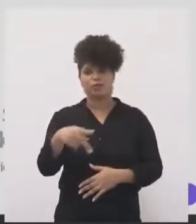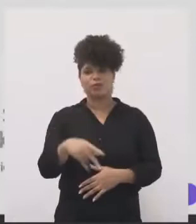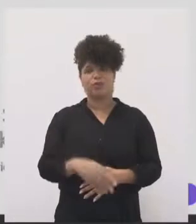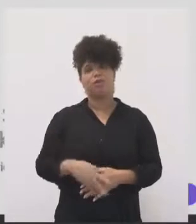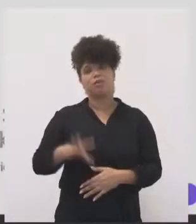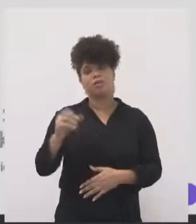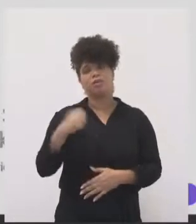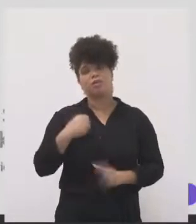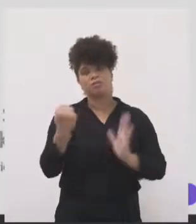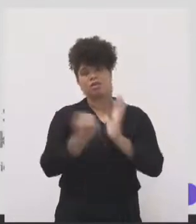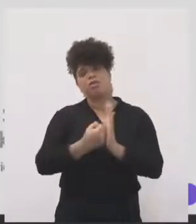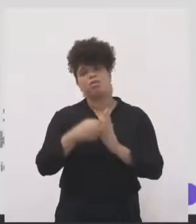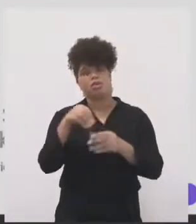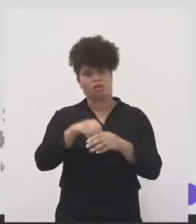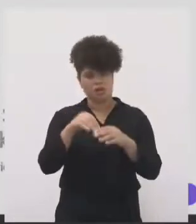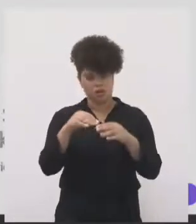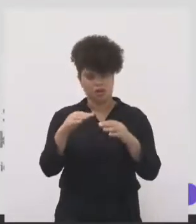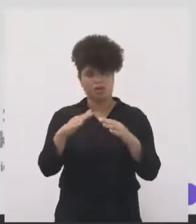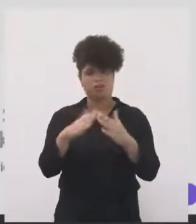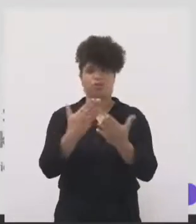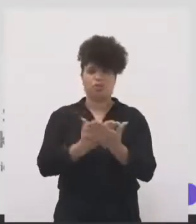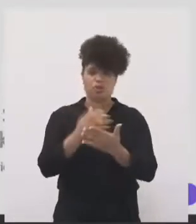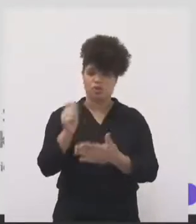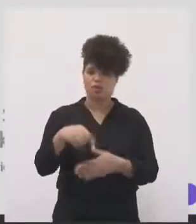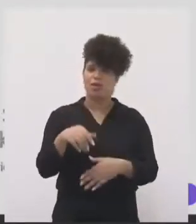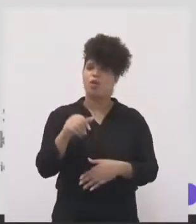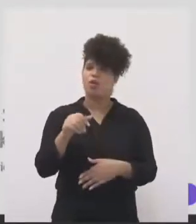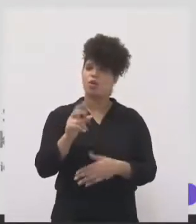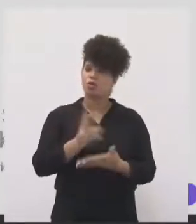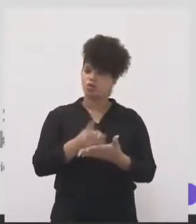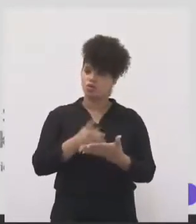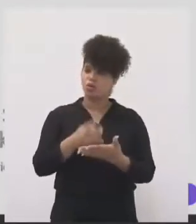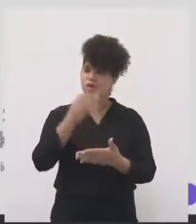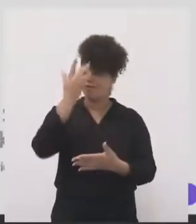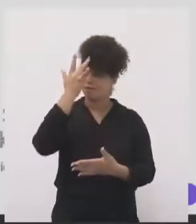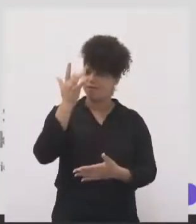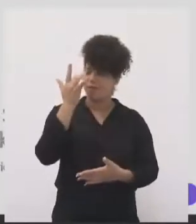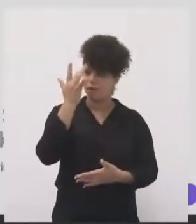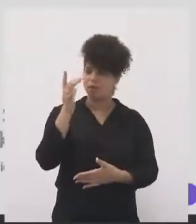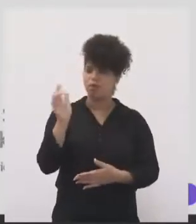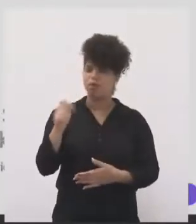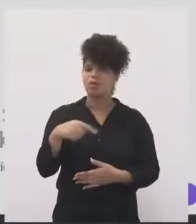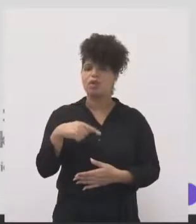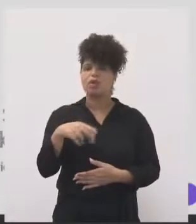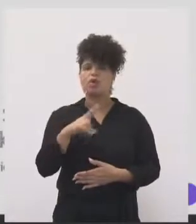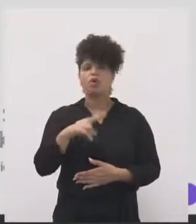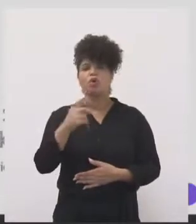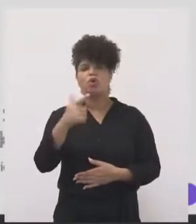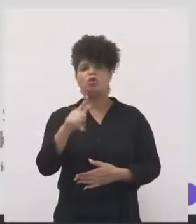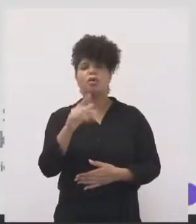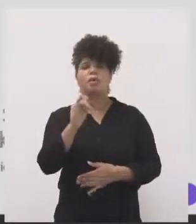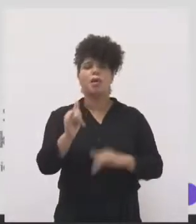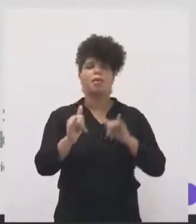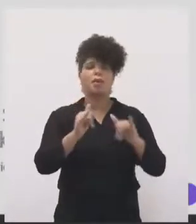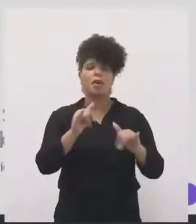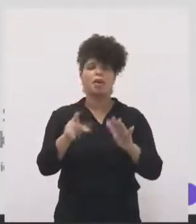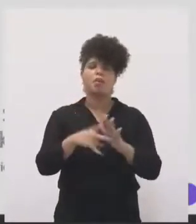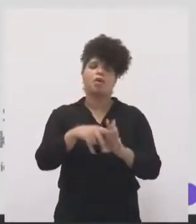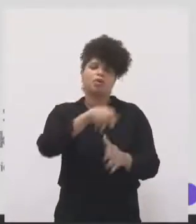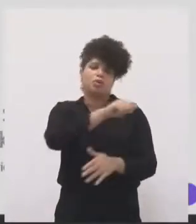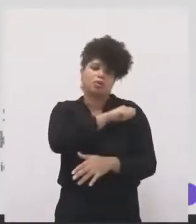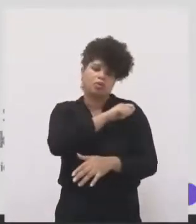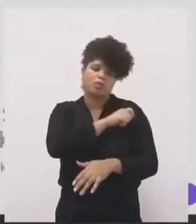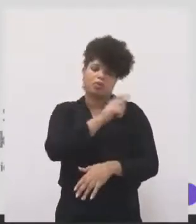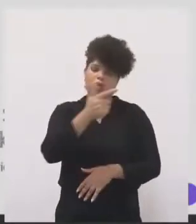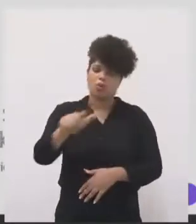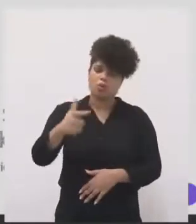da escola também o professor pode já deixar aqui para facilitar, né? Caso ele esteja fazendo algum comunicado para os alunos, alguma